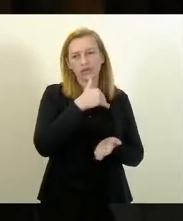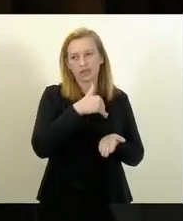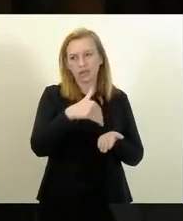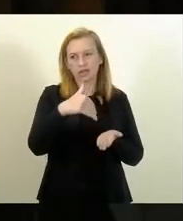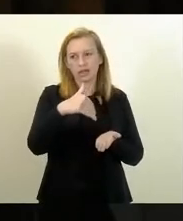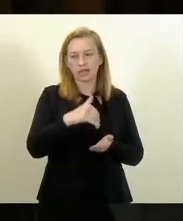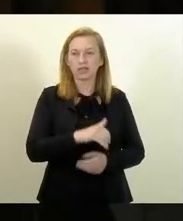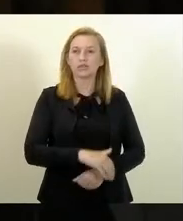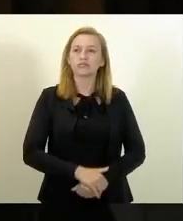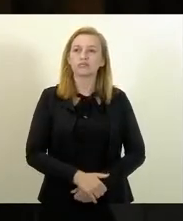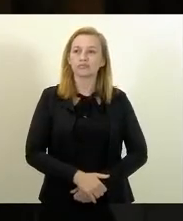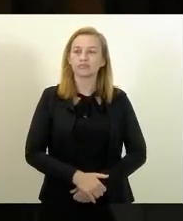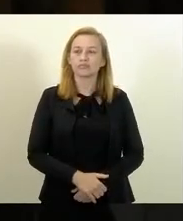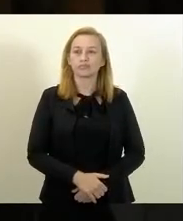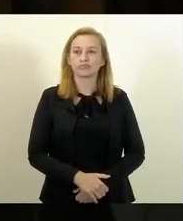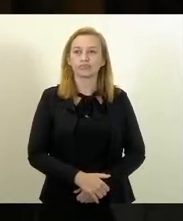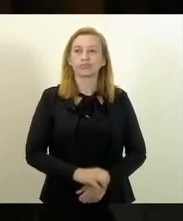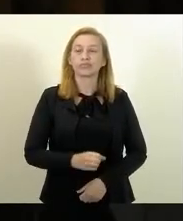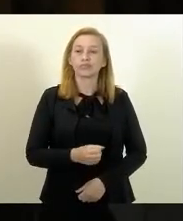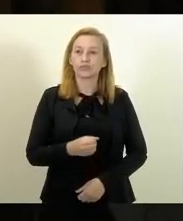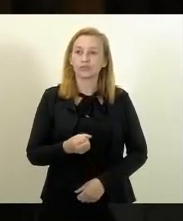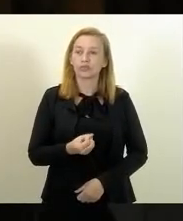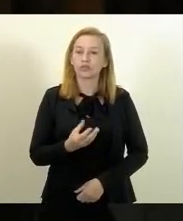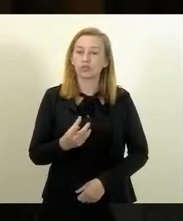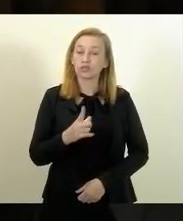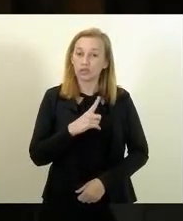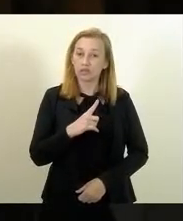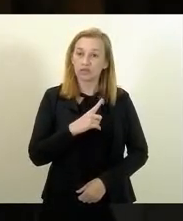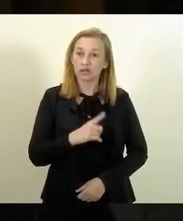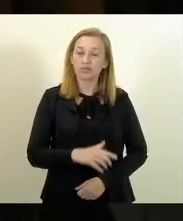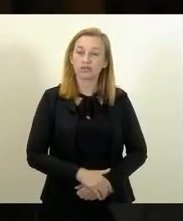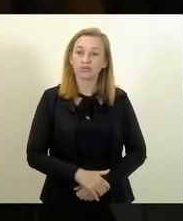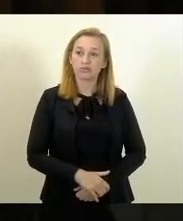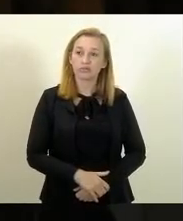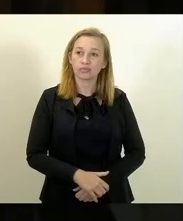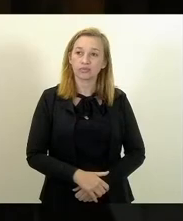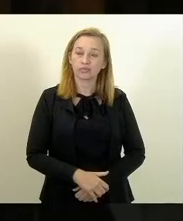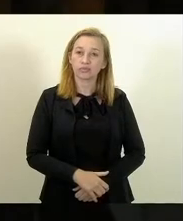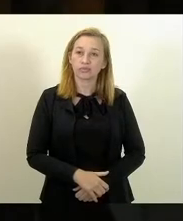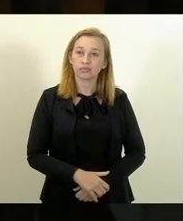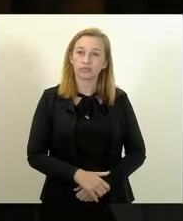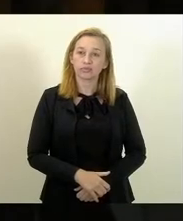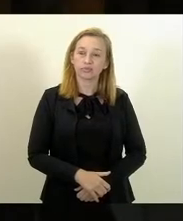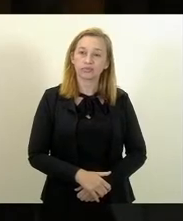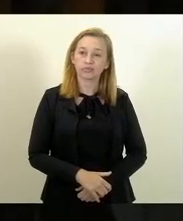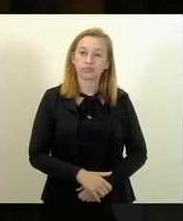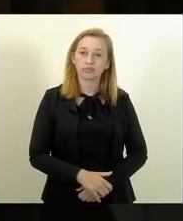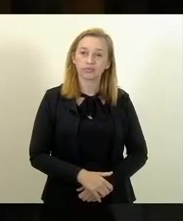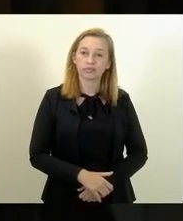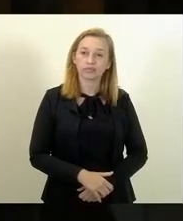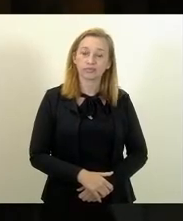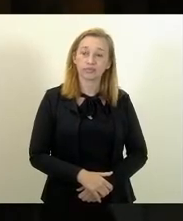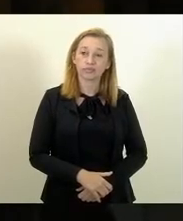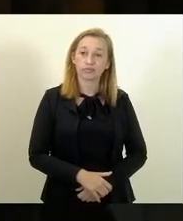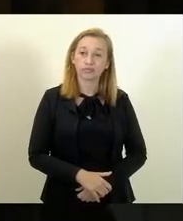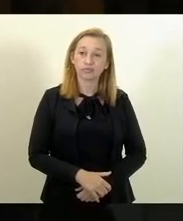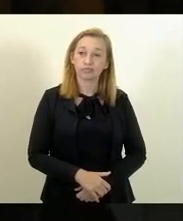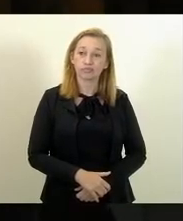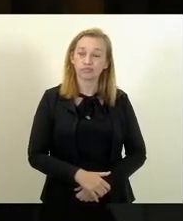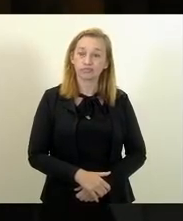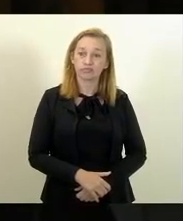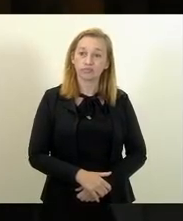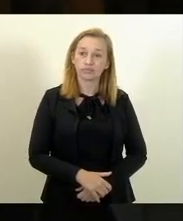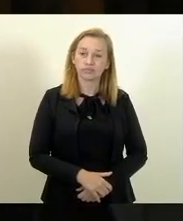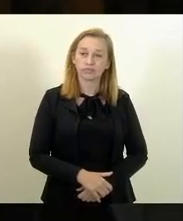secretarias. Enquanto tiver essas gorduras, os centrões da vida sugam.